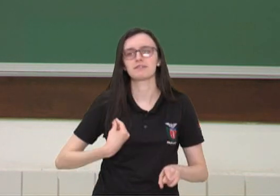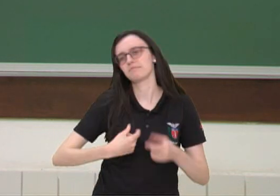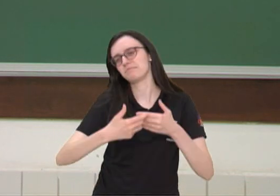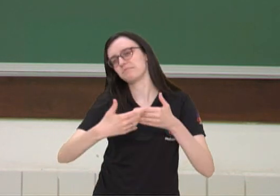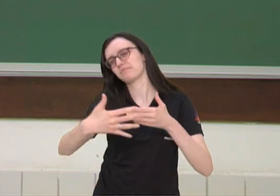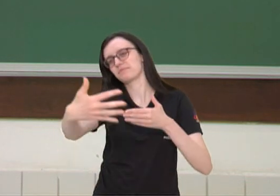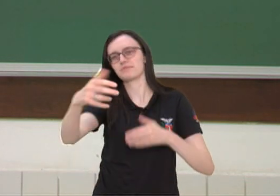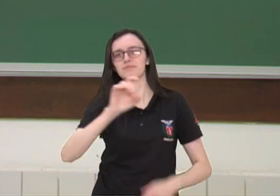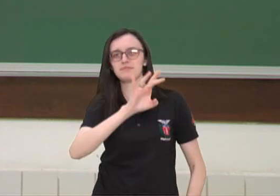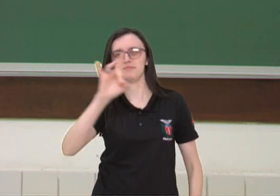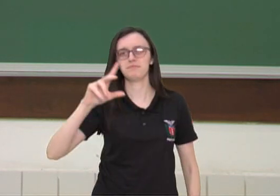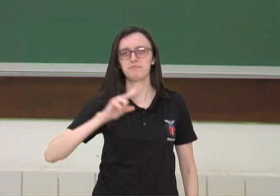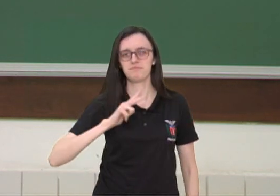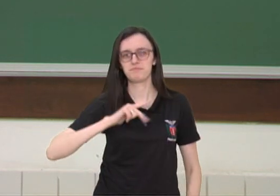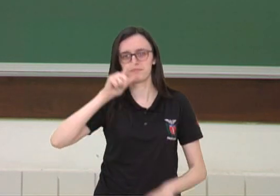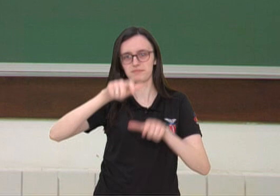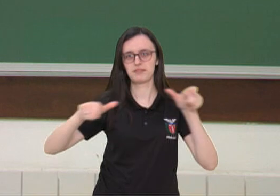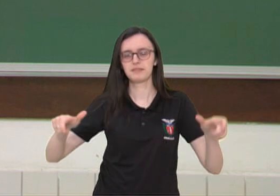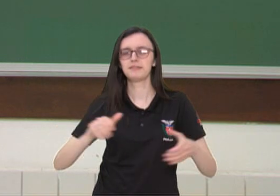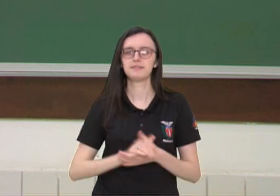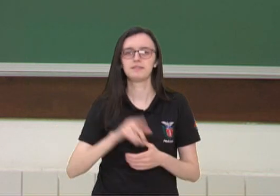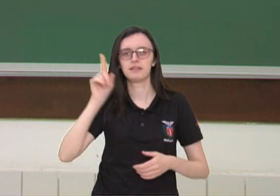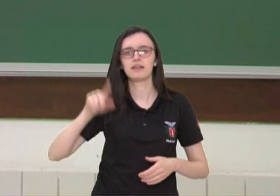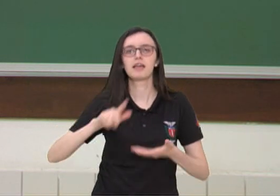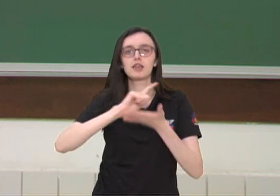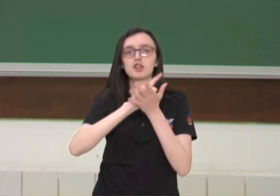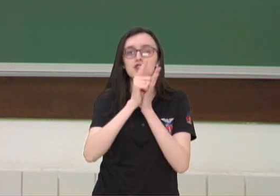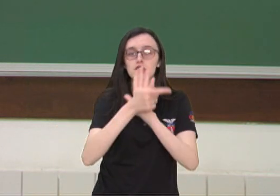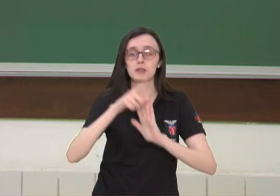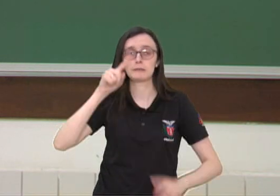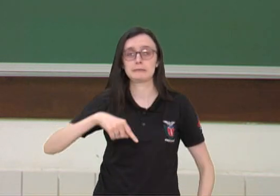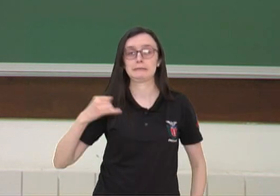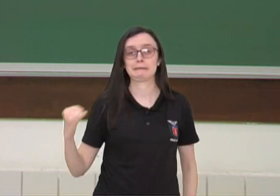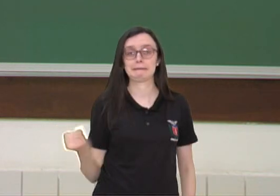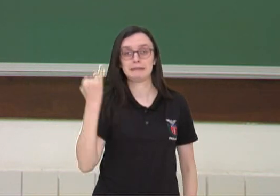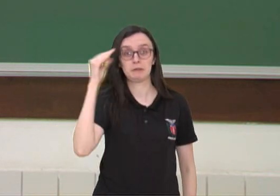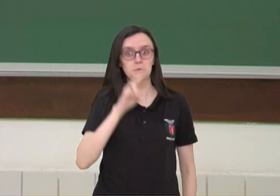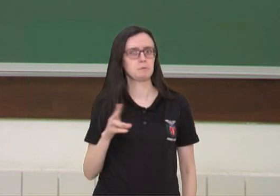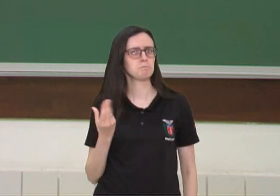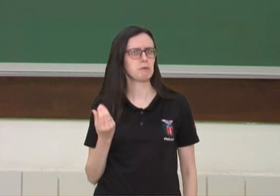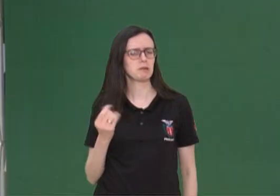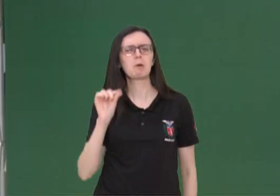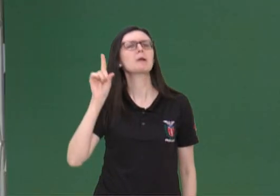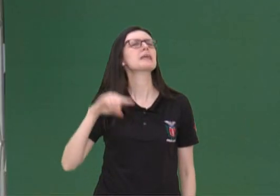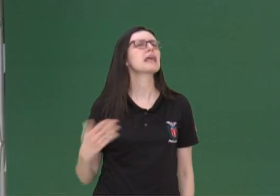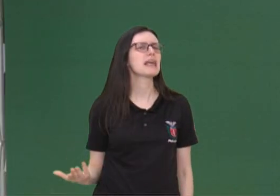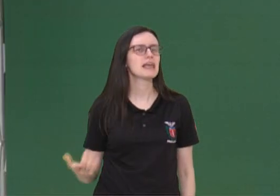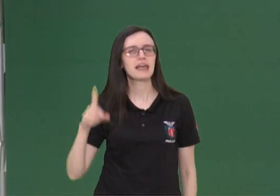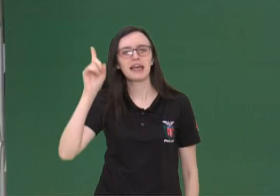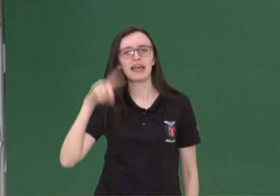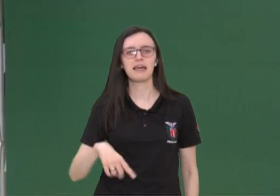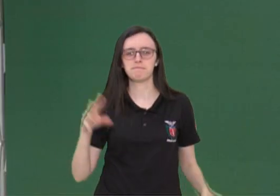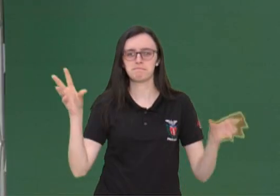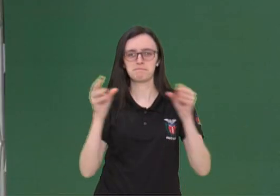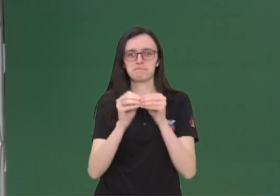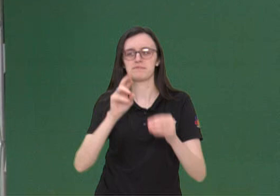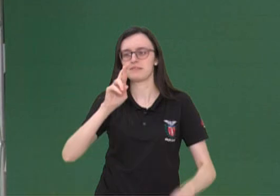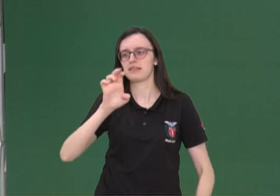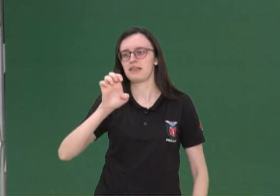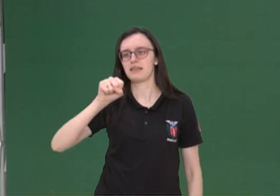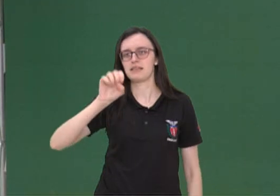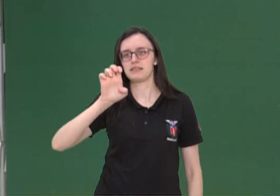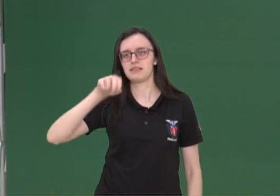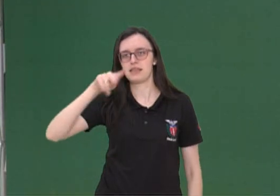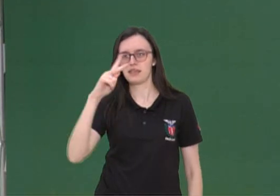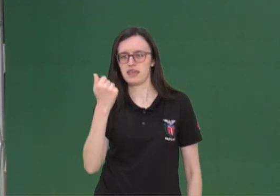vida pessoal das pessoas, né? Um gênero extremamente usado, que são as resenhas. Então,